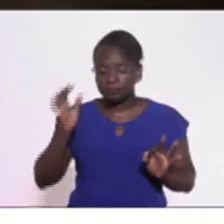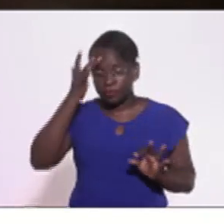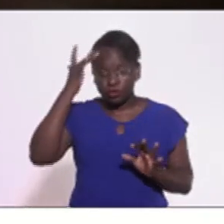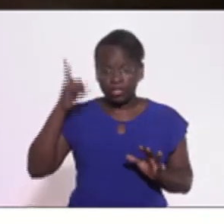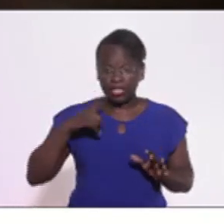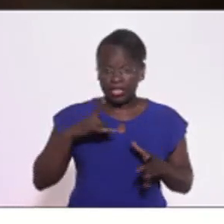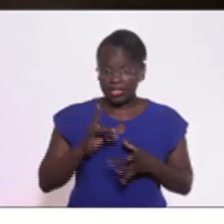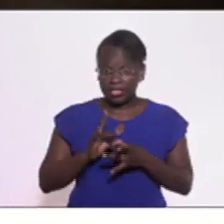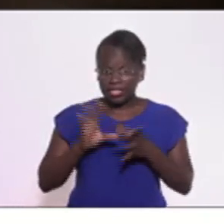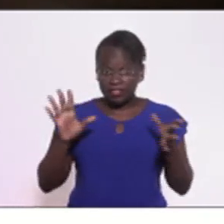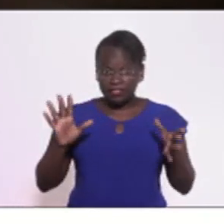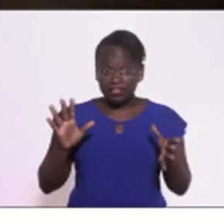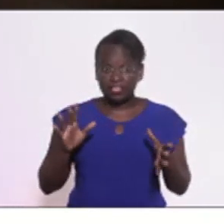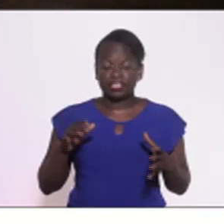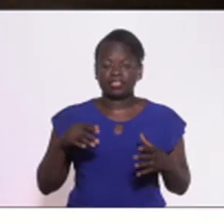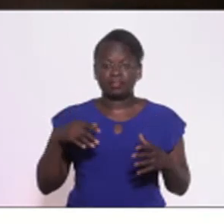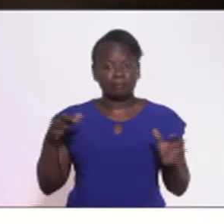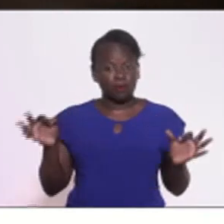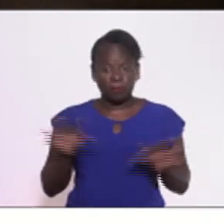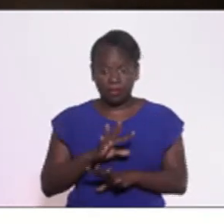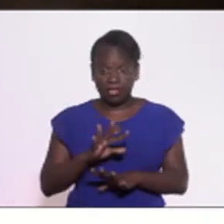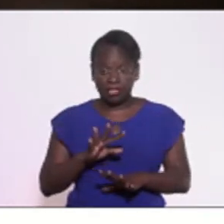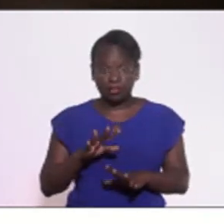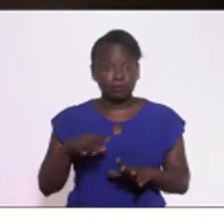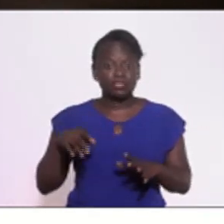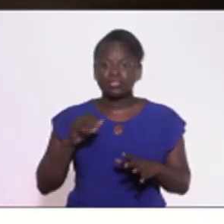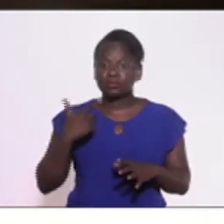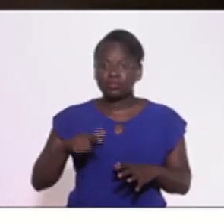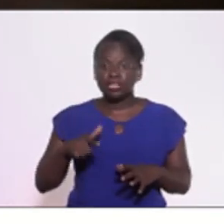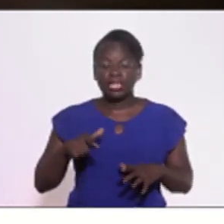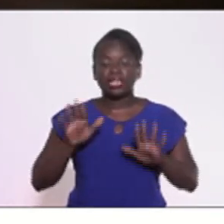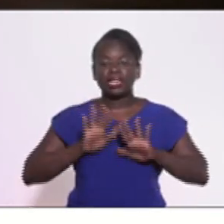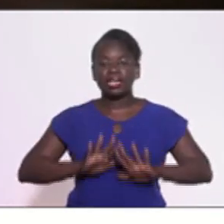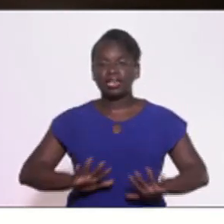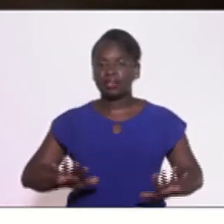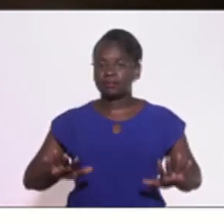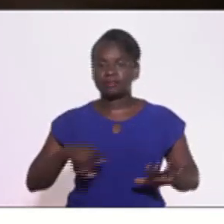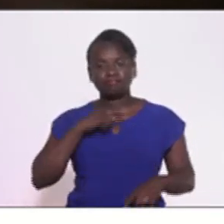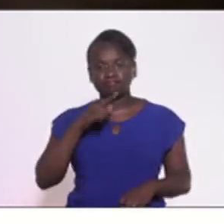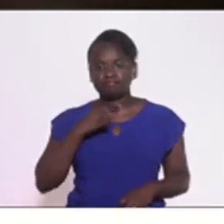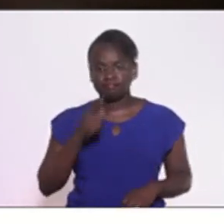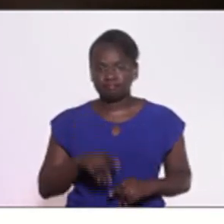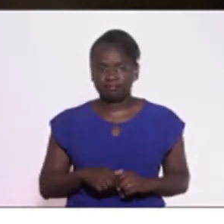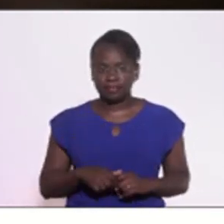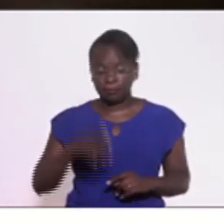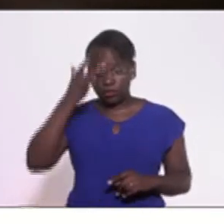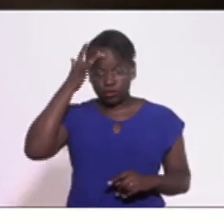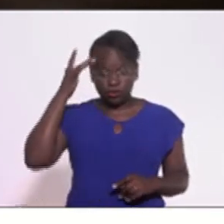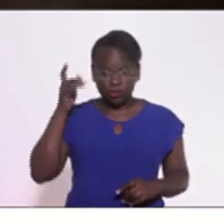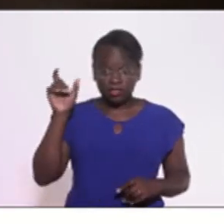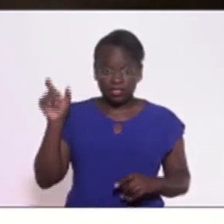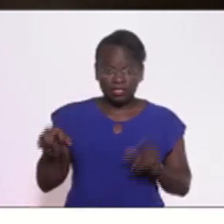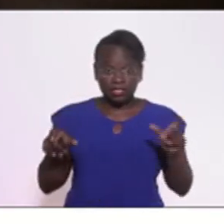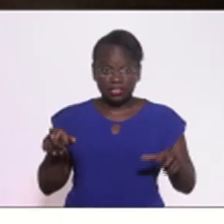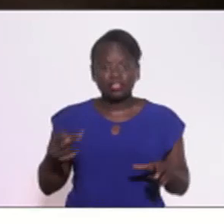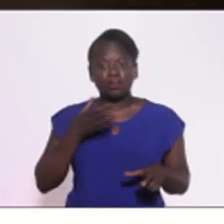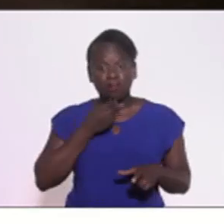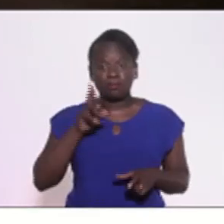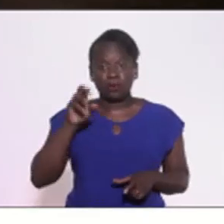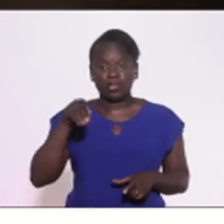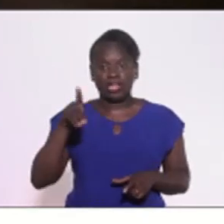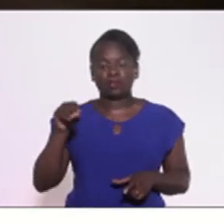a liberdade, usufruí-la em plenitude, se não tiver serenidade. Ninguém consegue, e Ronaldo tem